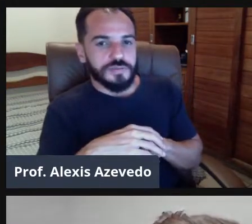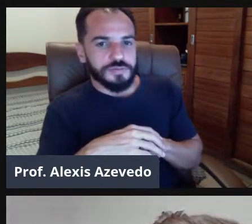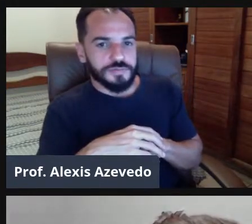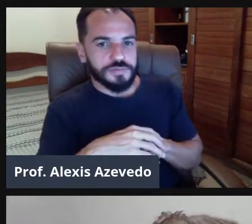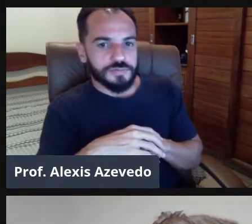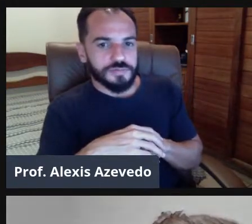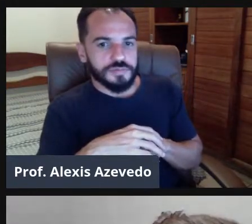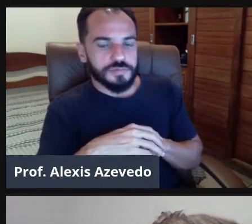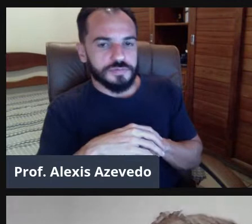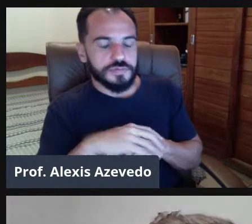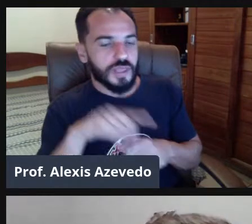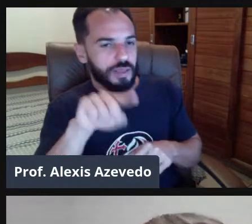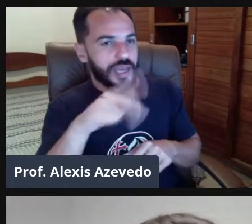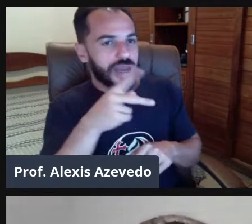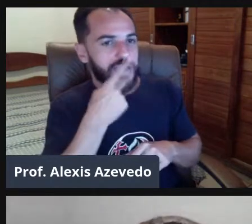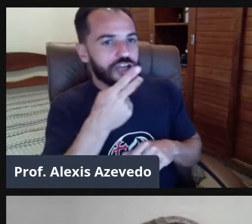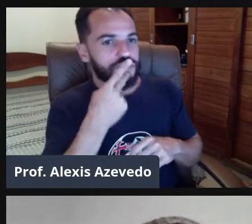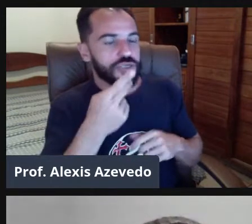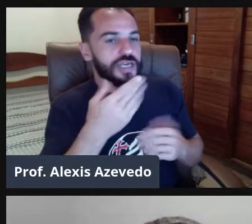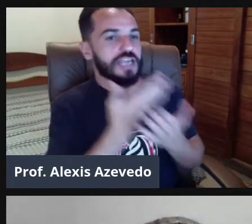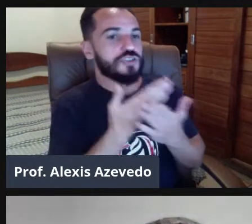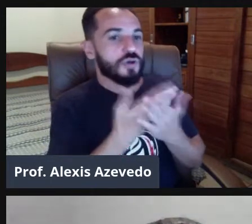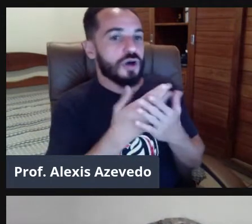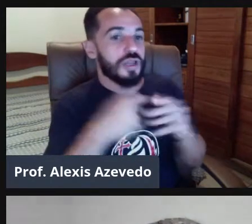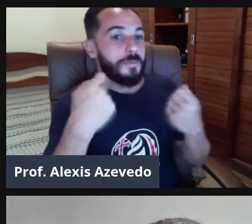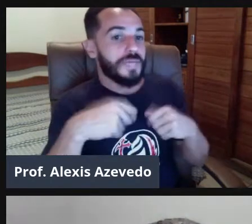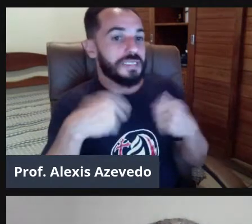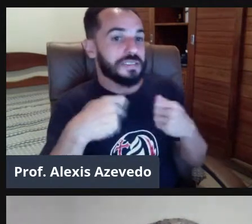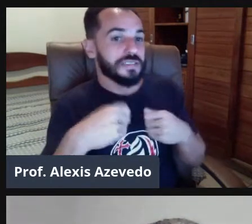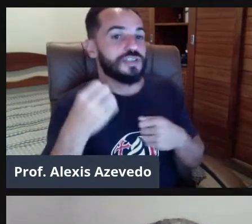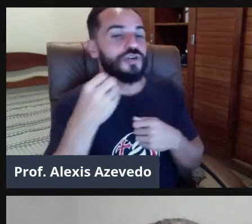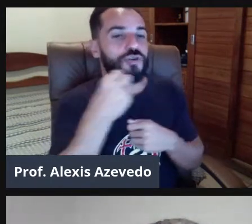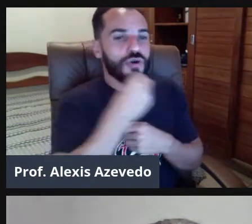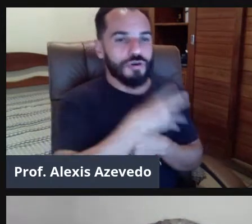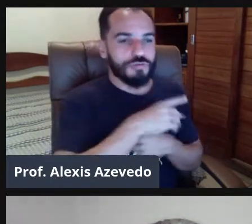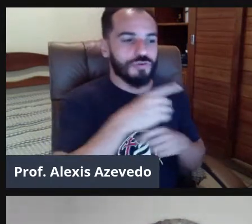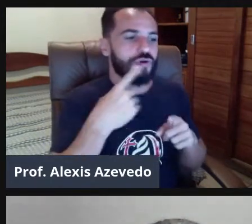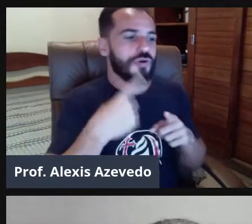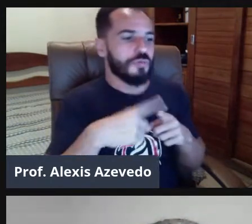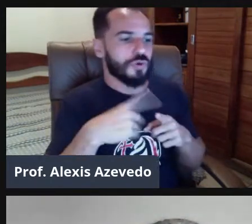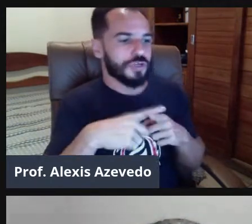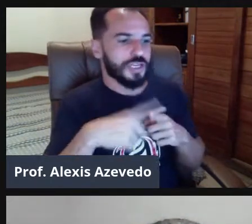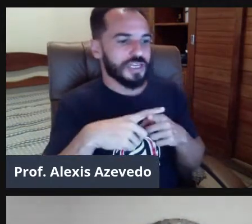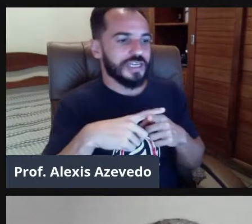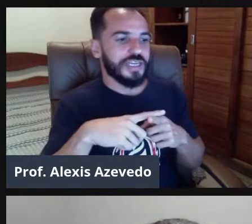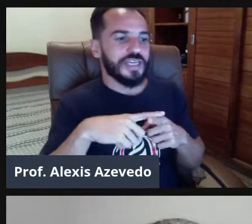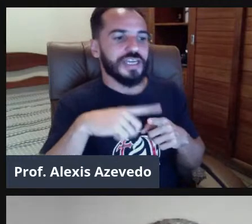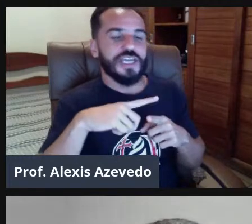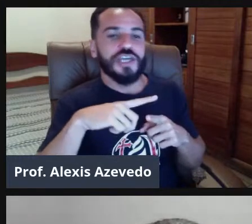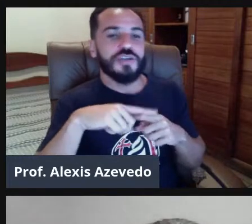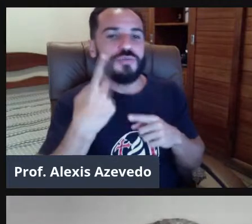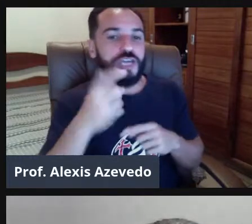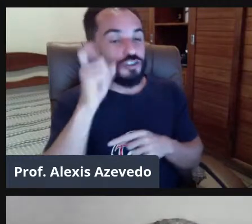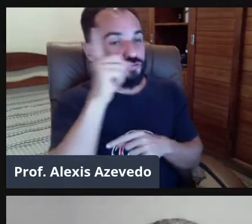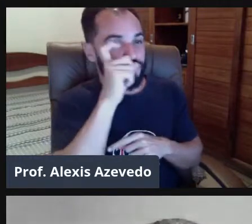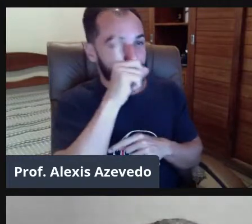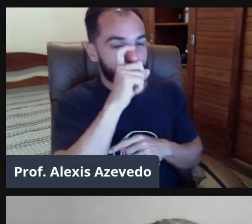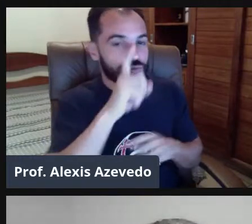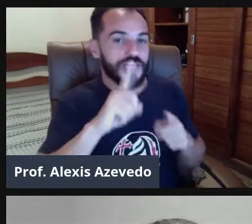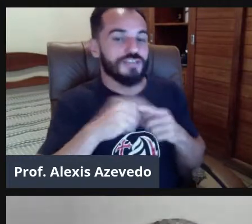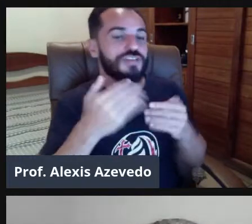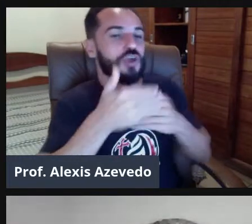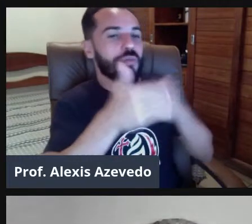eu penso que a escola ela precisa sim, se renovar, apesar de todos os nossos limites. Né? Eu sempre coloco na